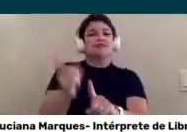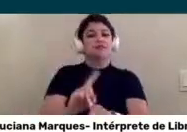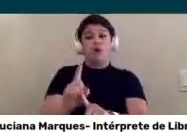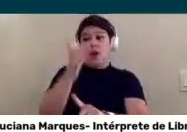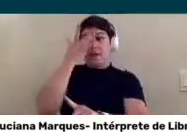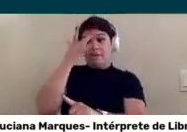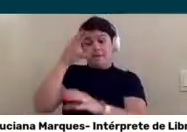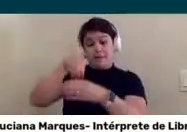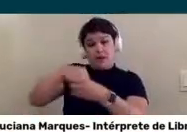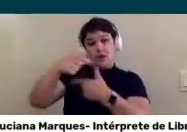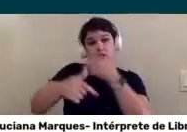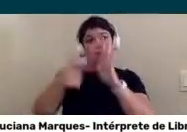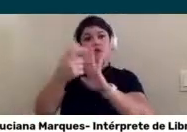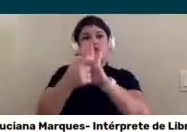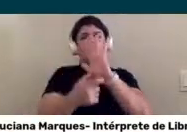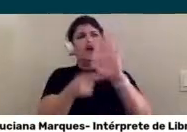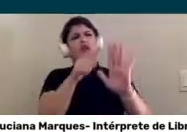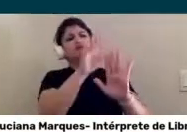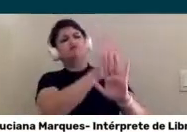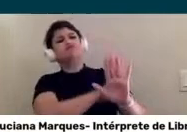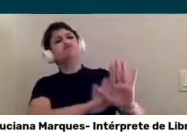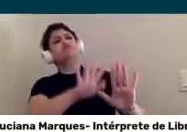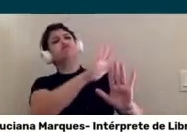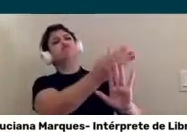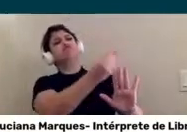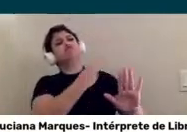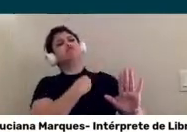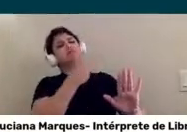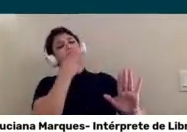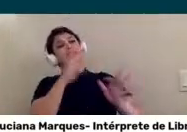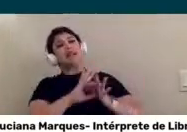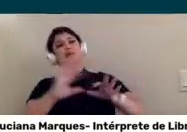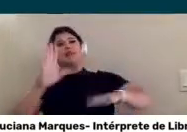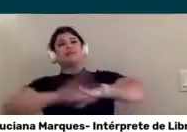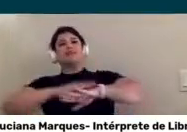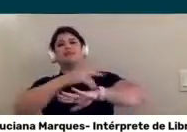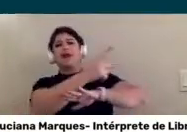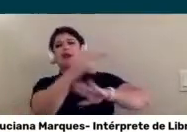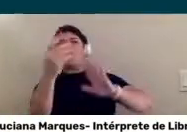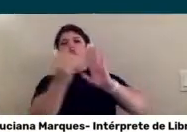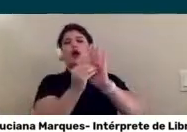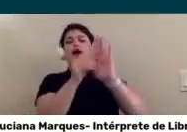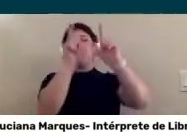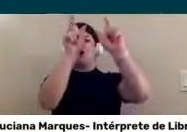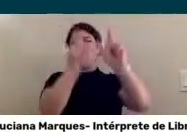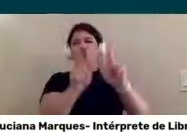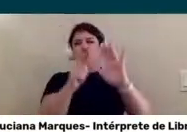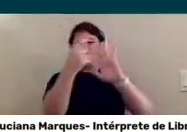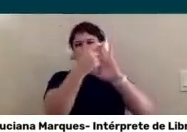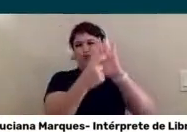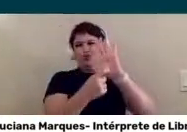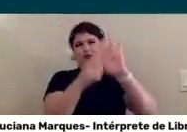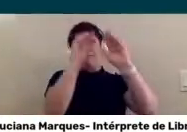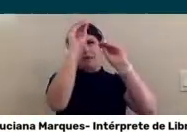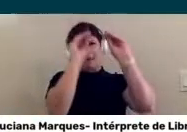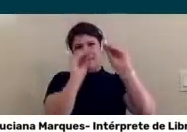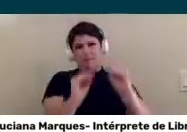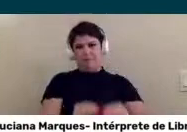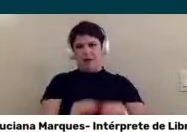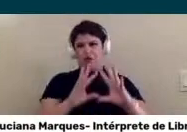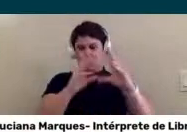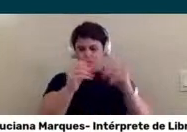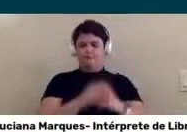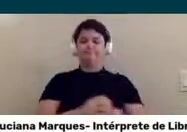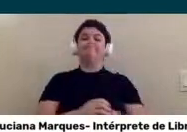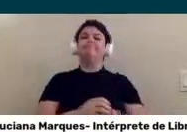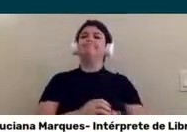que vão dar a interpretação delas, que vão precisar de liberdade para colocar aquilo em código. E a gente foi adiante, né, perguntando: e